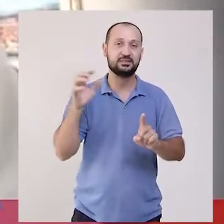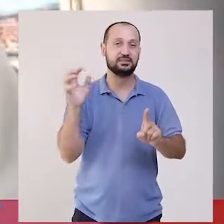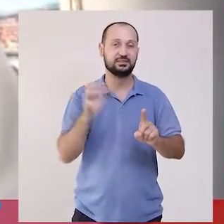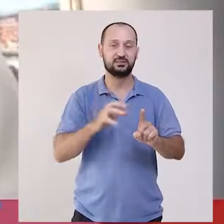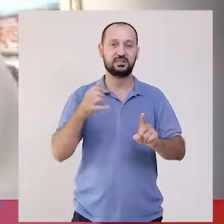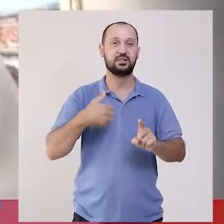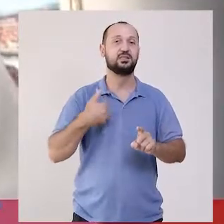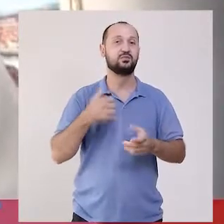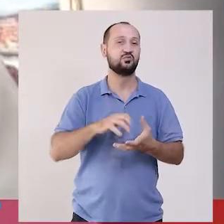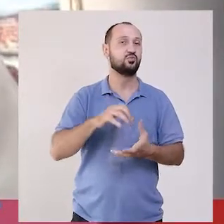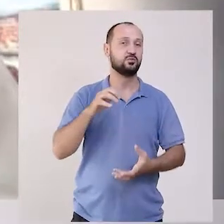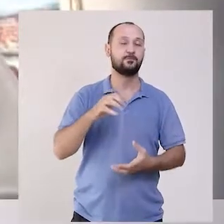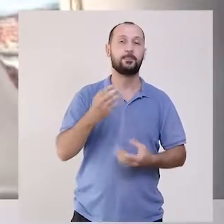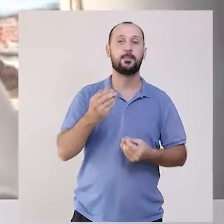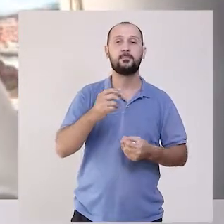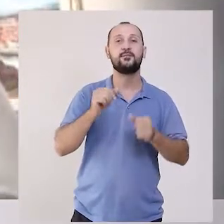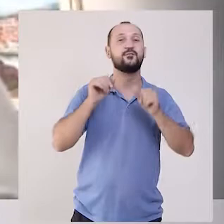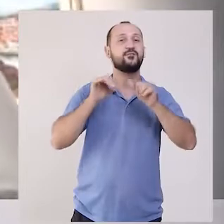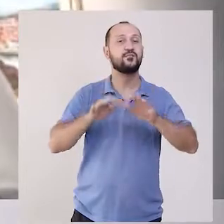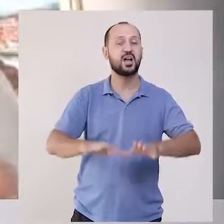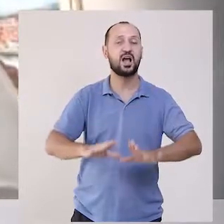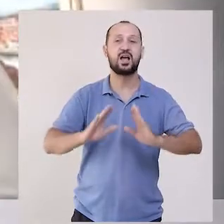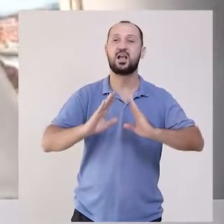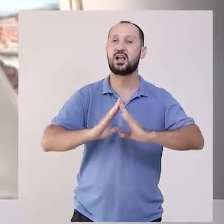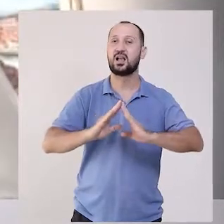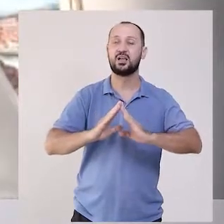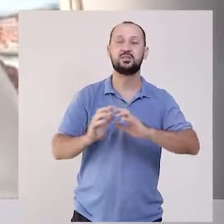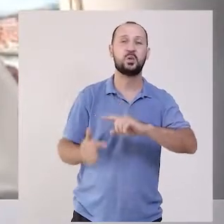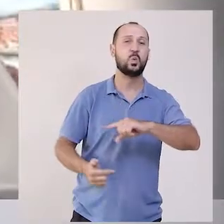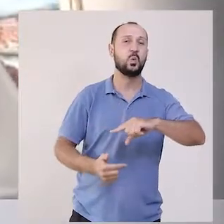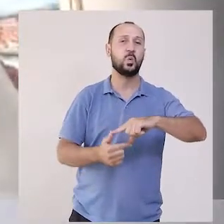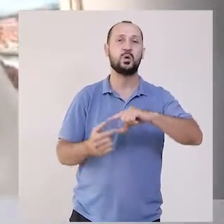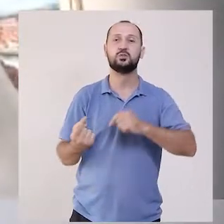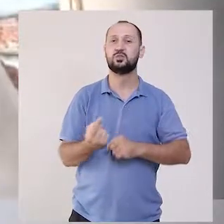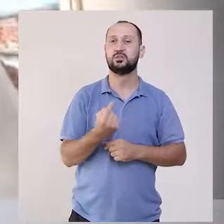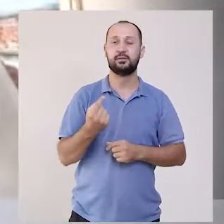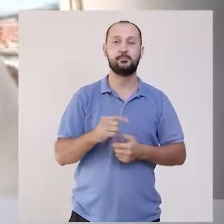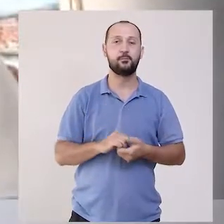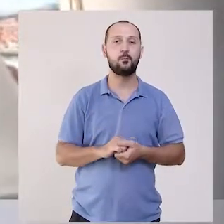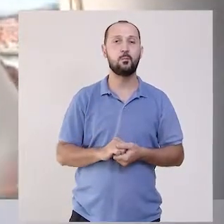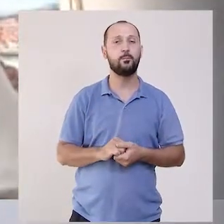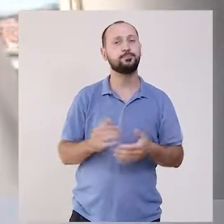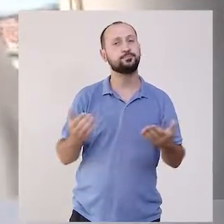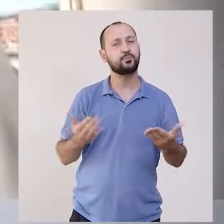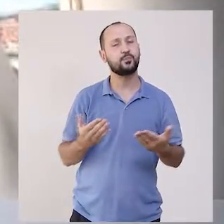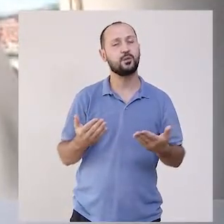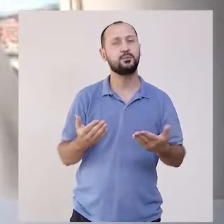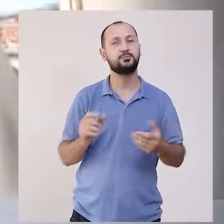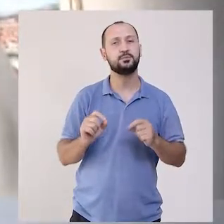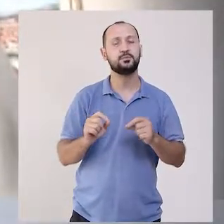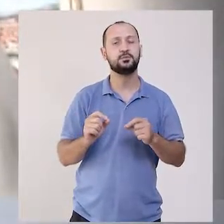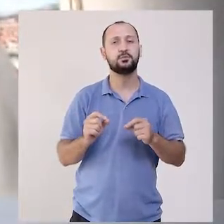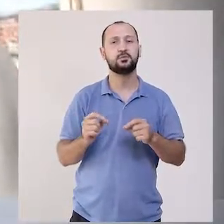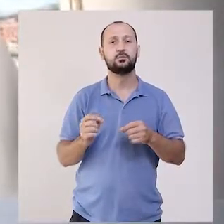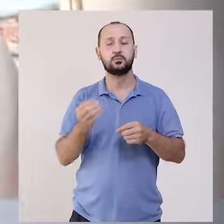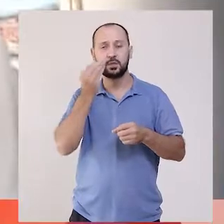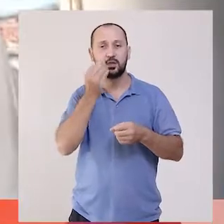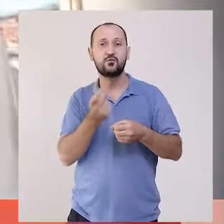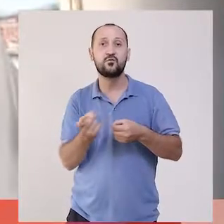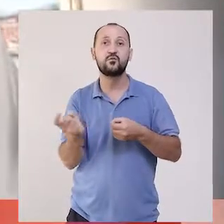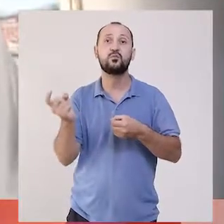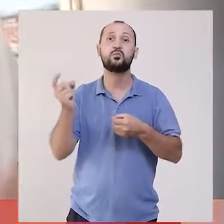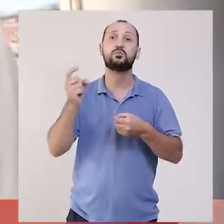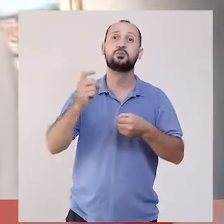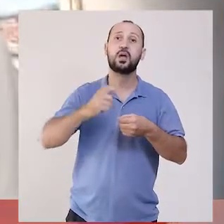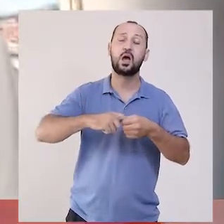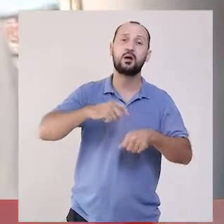pessoas idosas fez com que muitos ficassem em casa, isolados. Só que agora, né, a gente está retomando